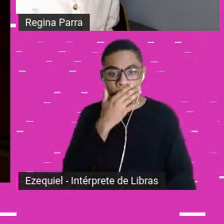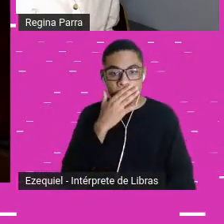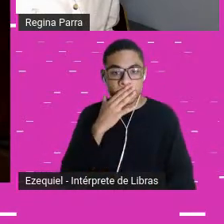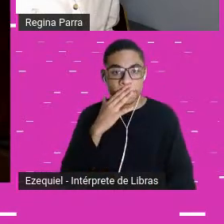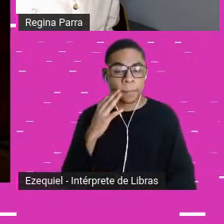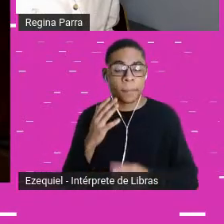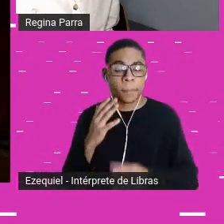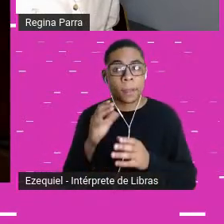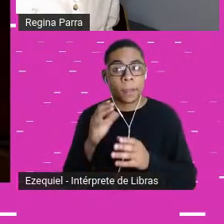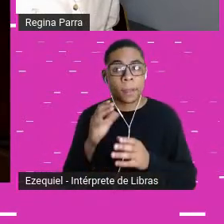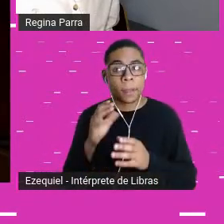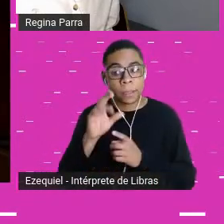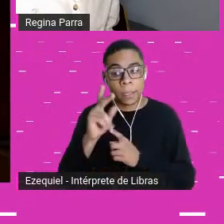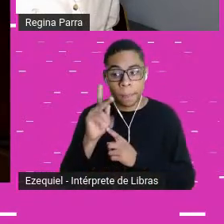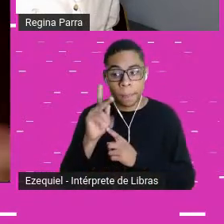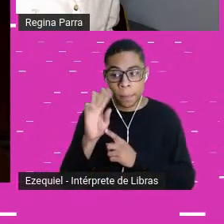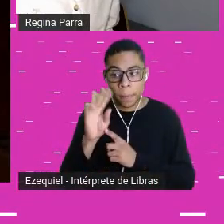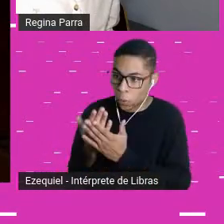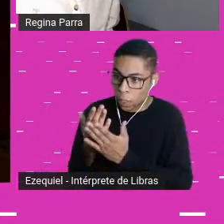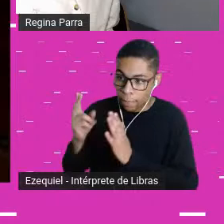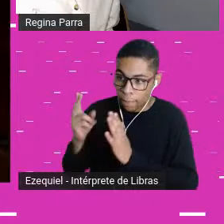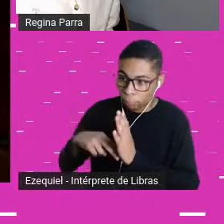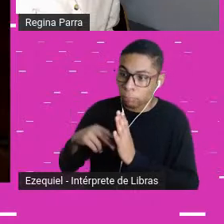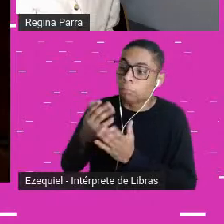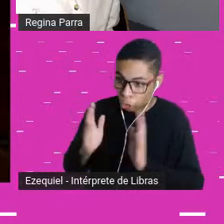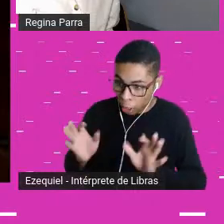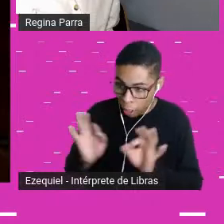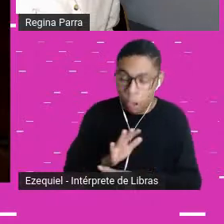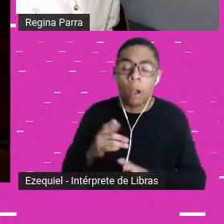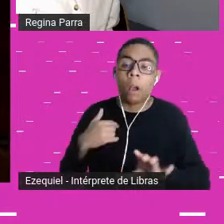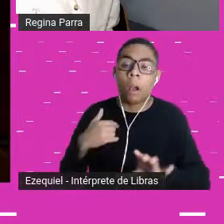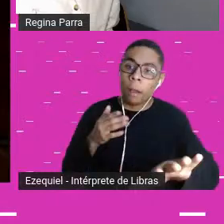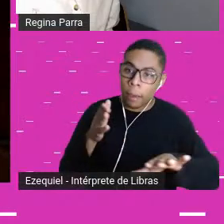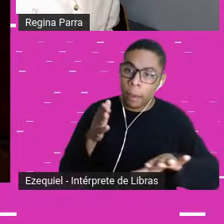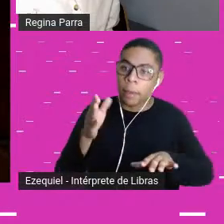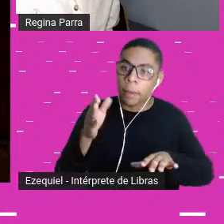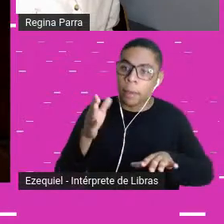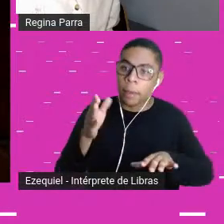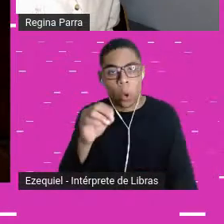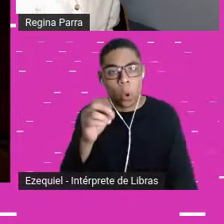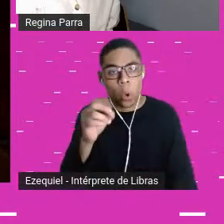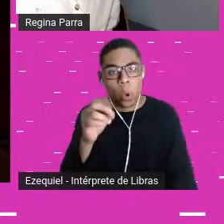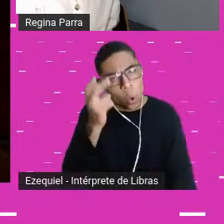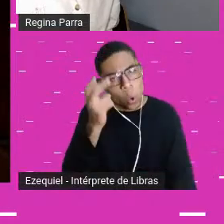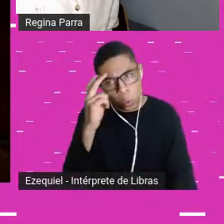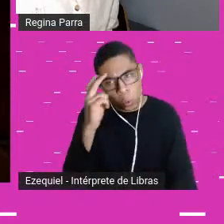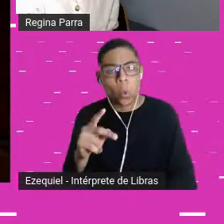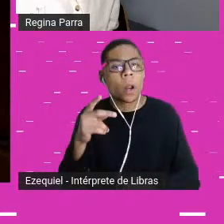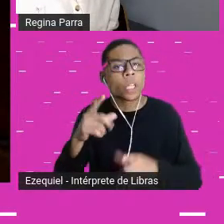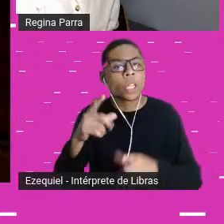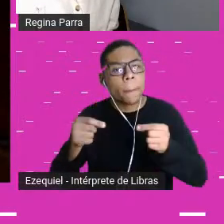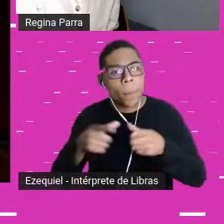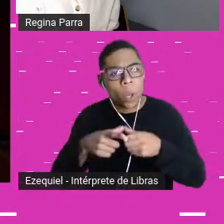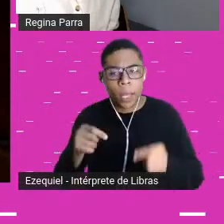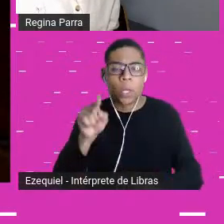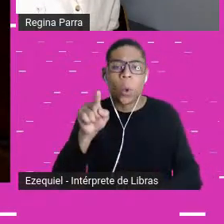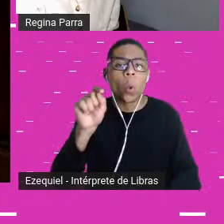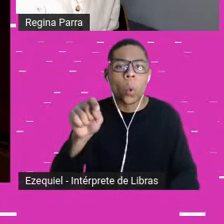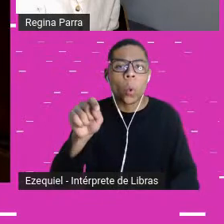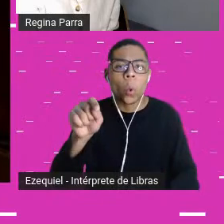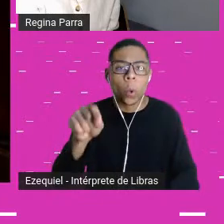livros de Nô e da cultura japonesa na Fundação Japão. E assim,